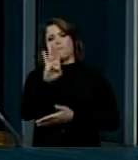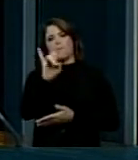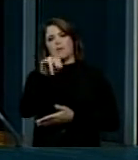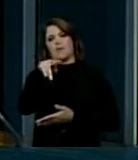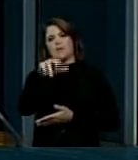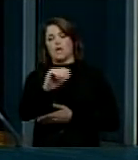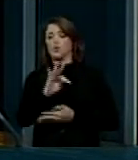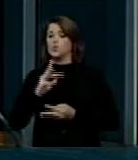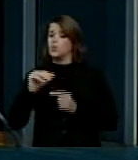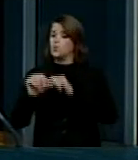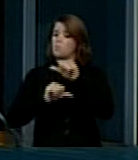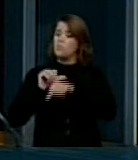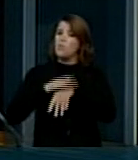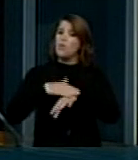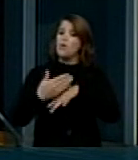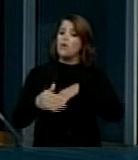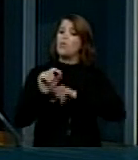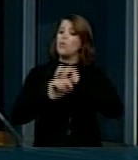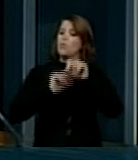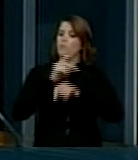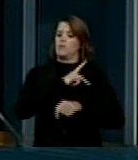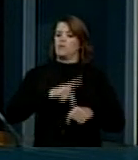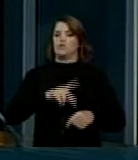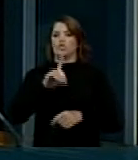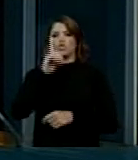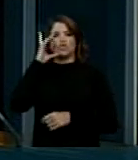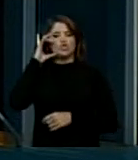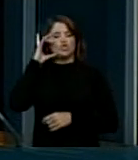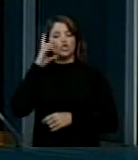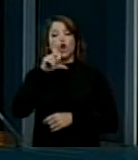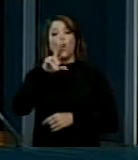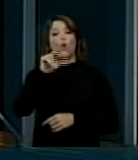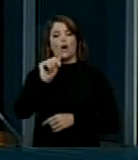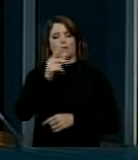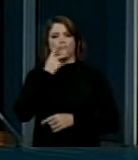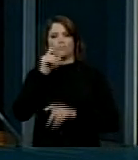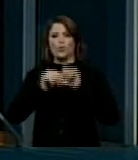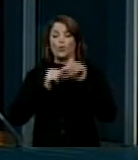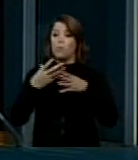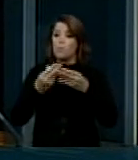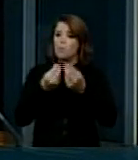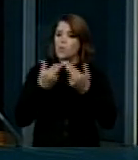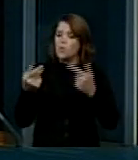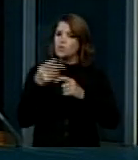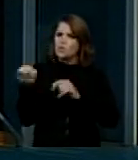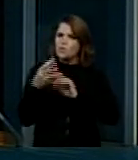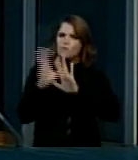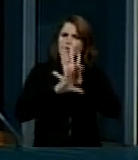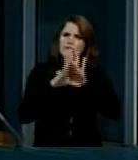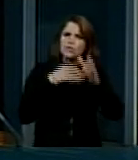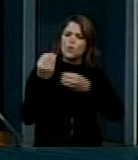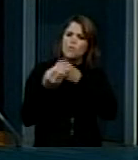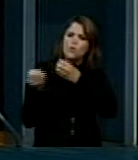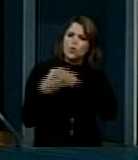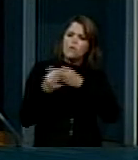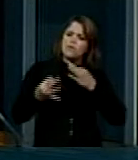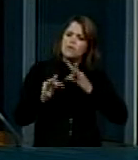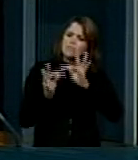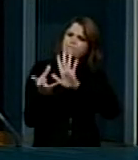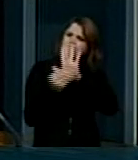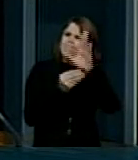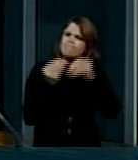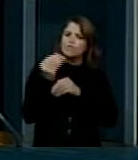tudo muda a partir do governo do presidente Lula. Muda e muda muito, porque o novo conceito, com novas